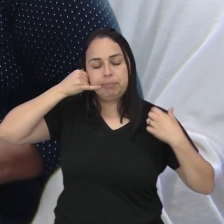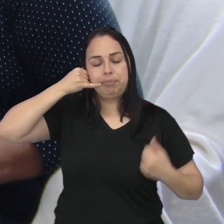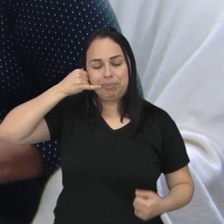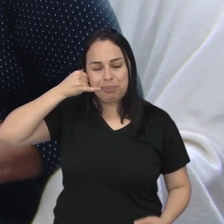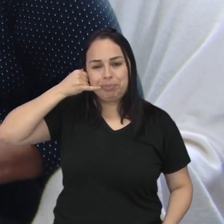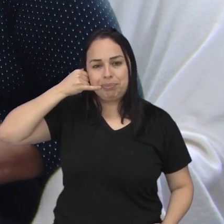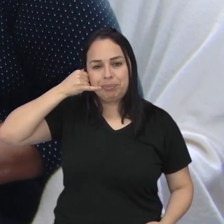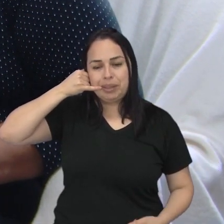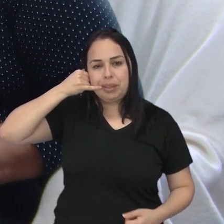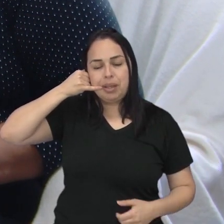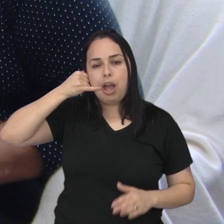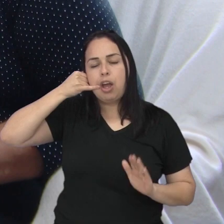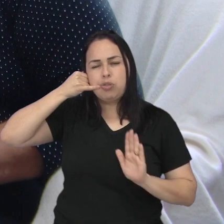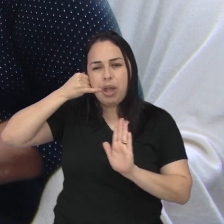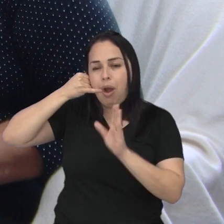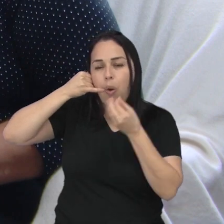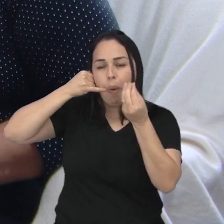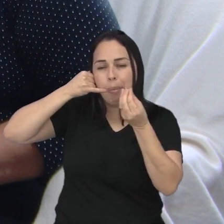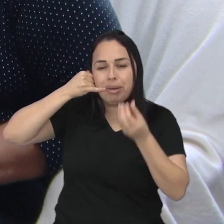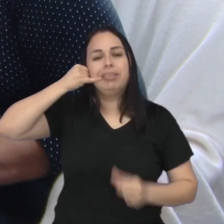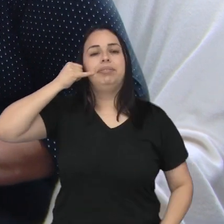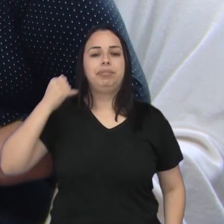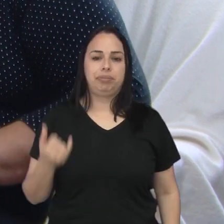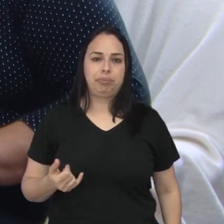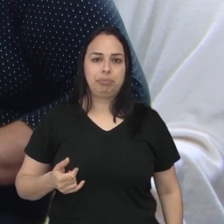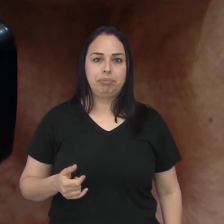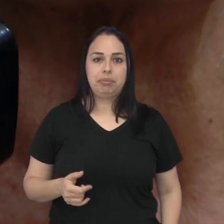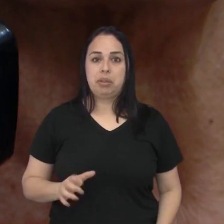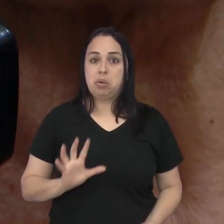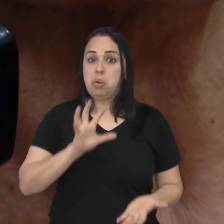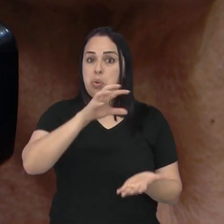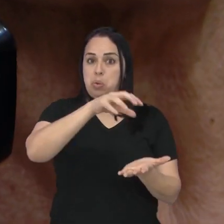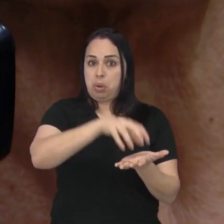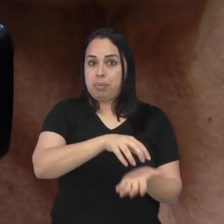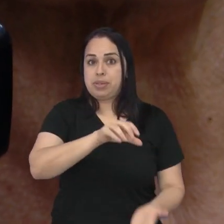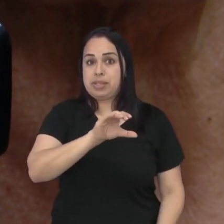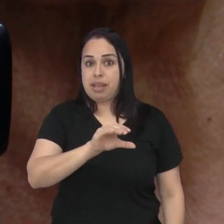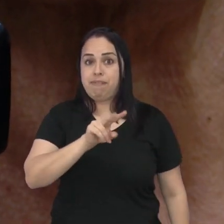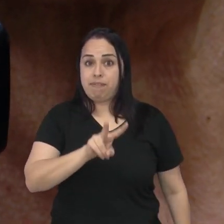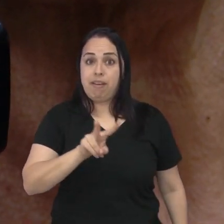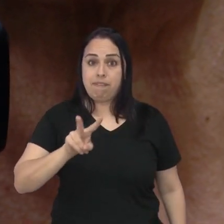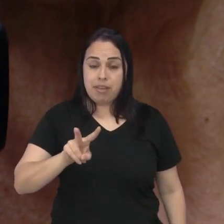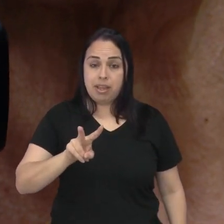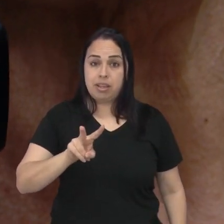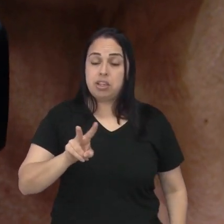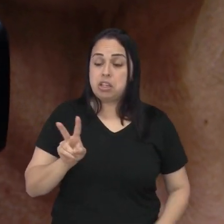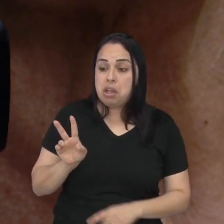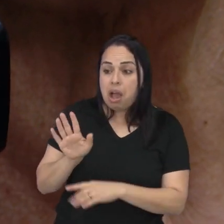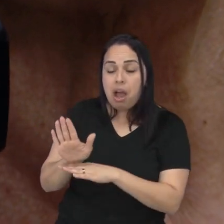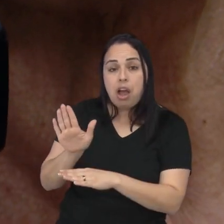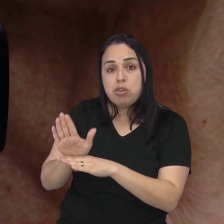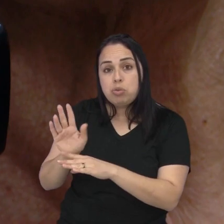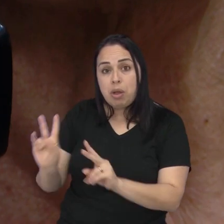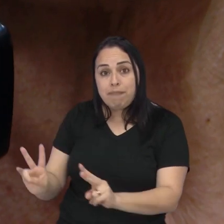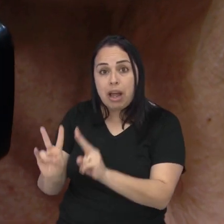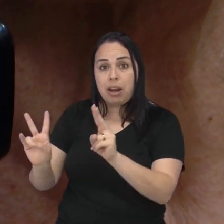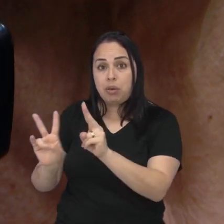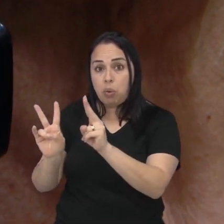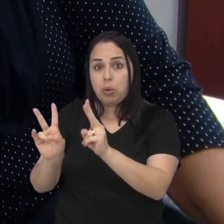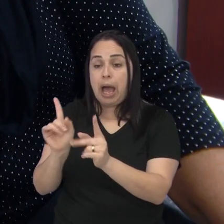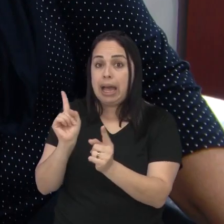voluntária Beatriz. O que eu posso te ajudar? Os voluntários do CVV, o Centro de Valorização da